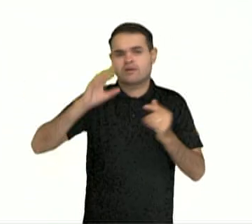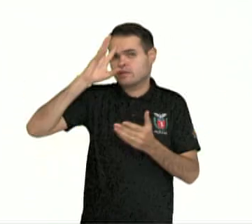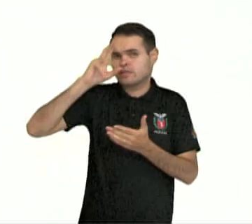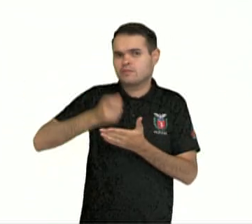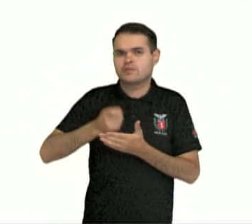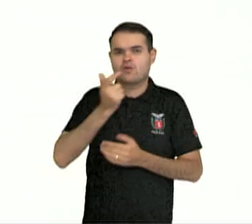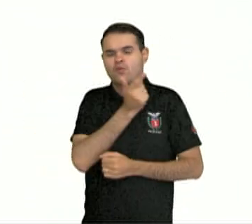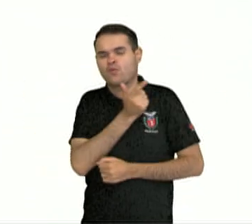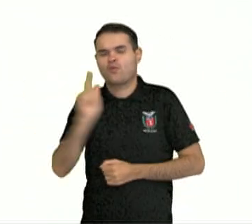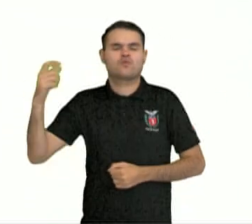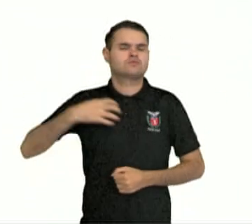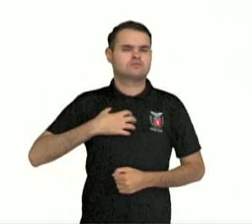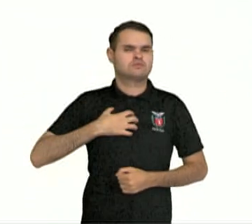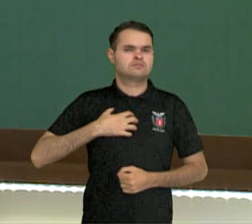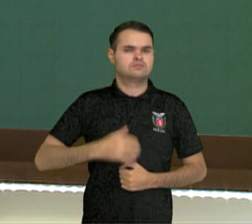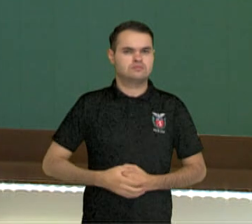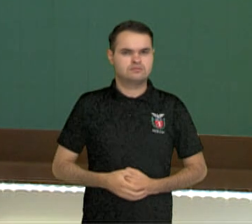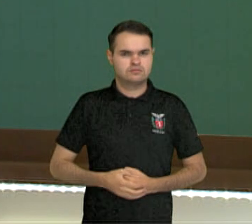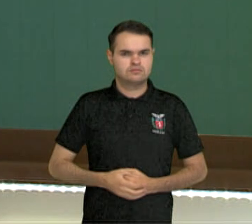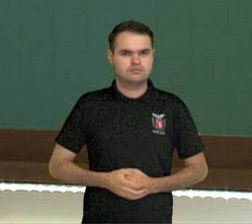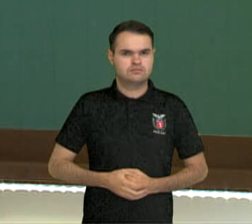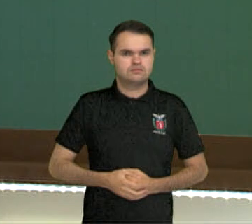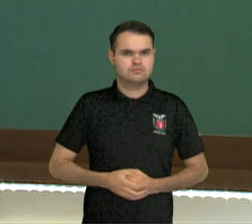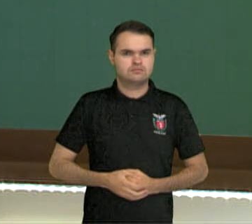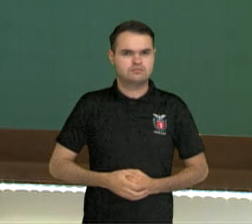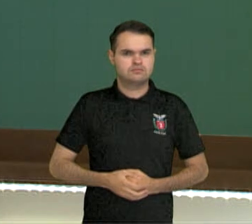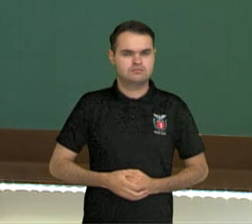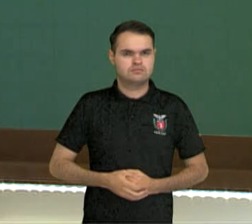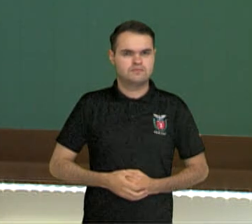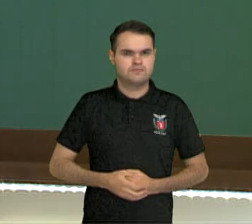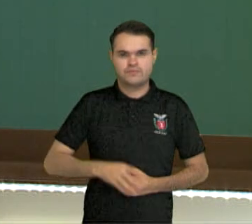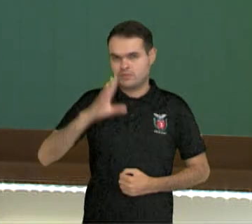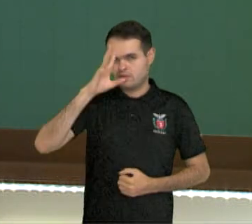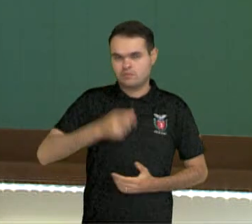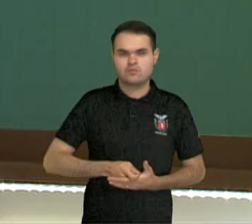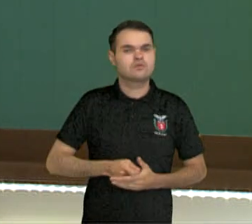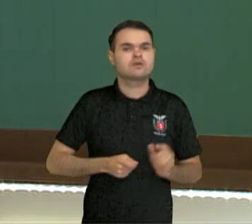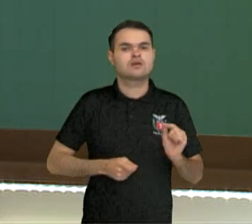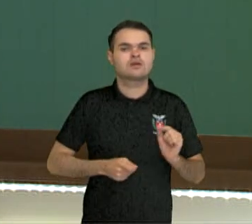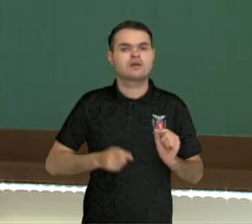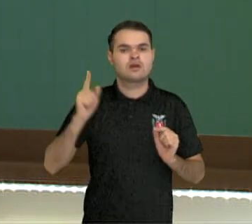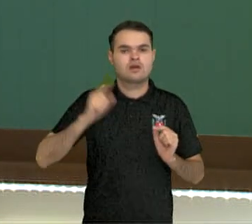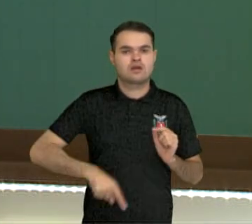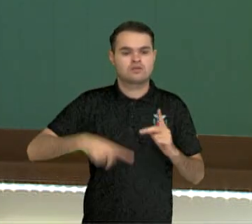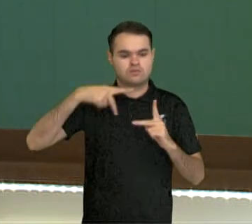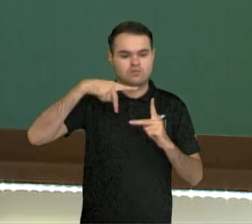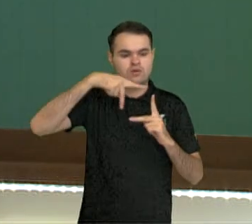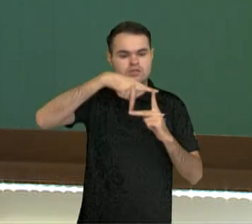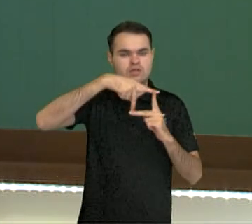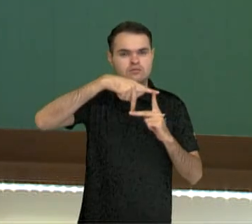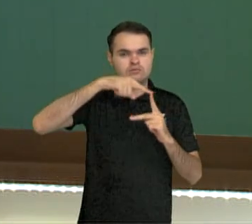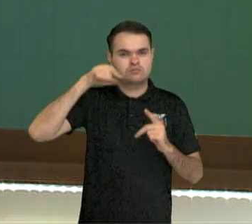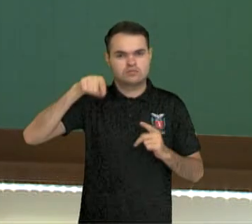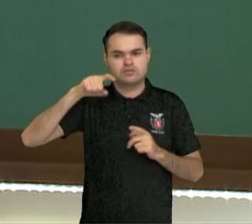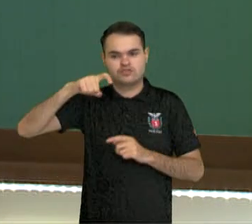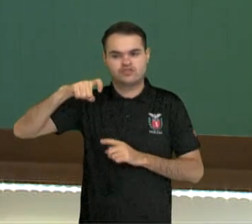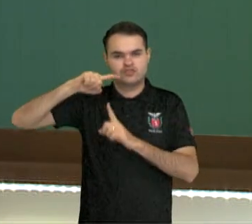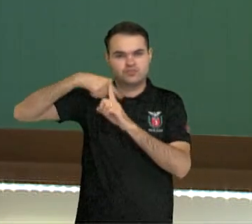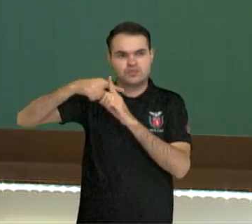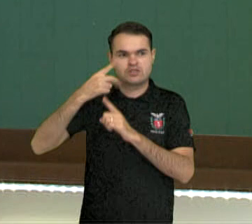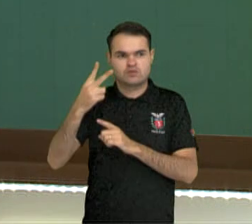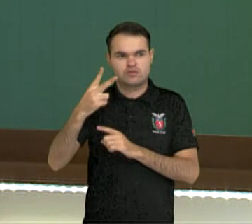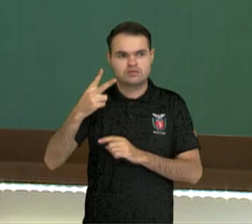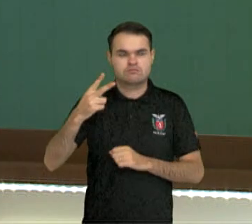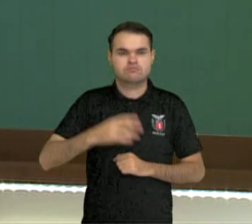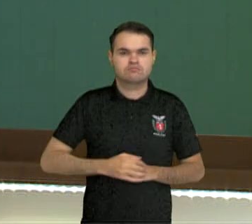de outro jeito, tá bom? Vou determinar na forma do quadrado de lado x mais 2 que eu comentei com vocês. Então, é